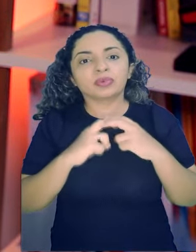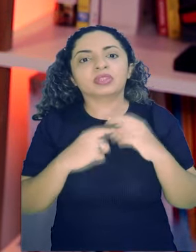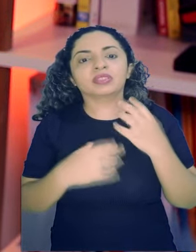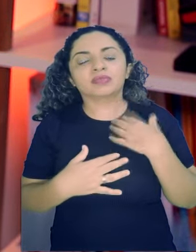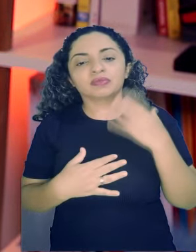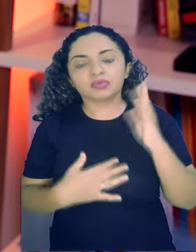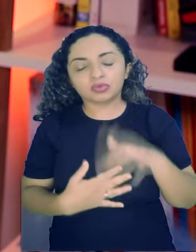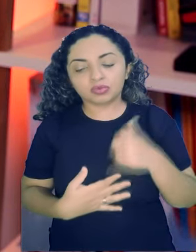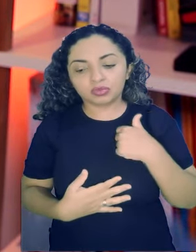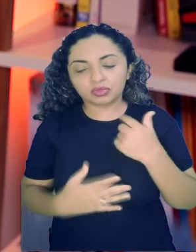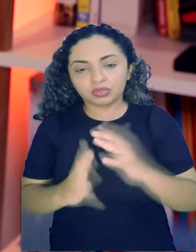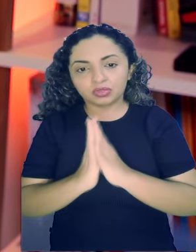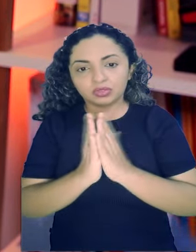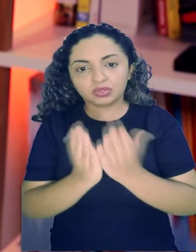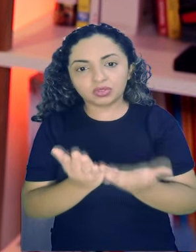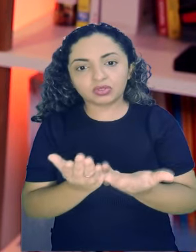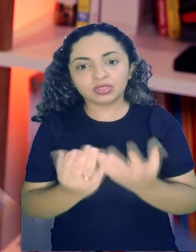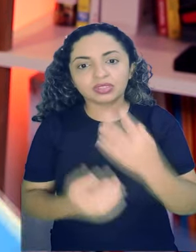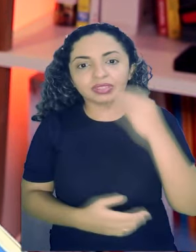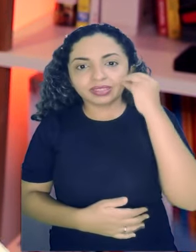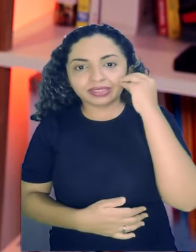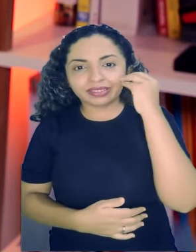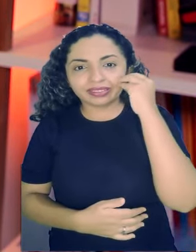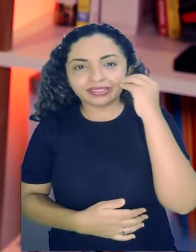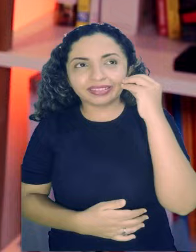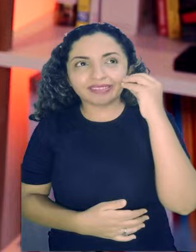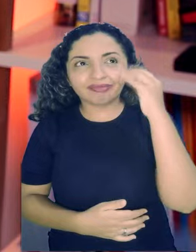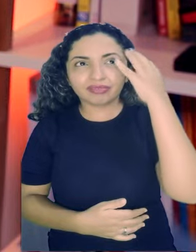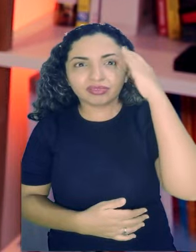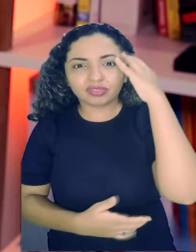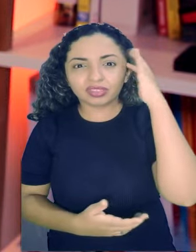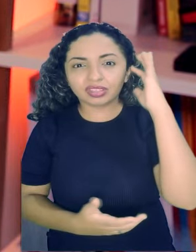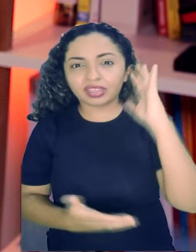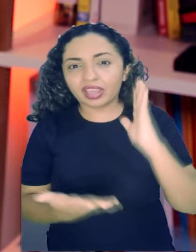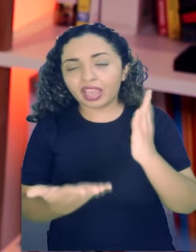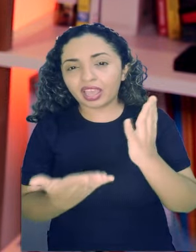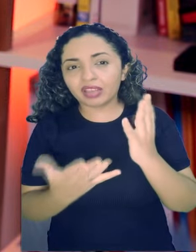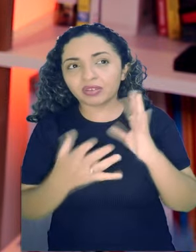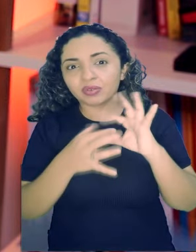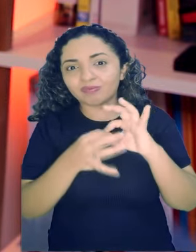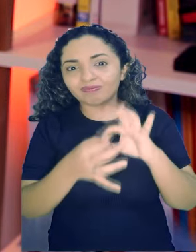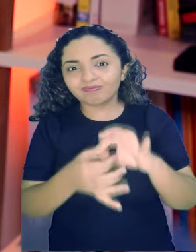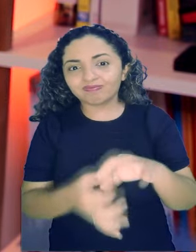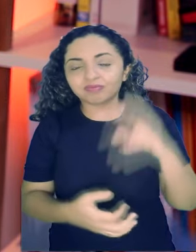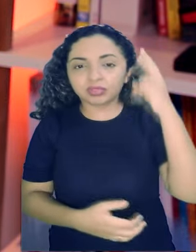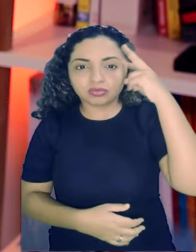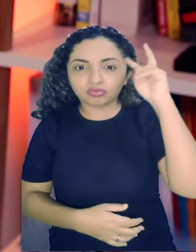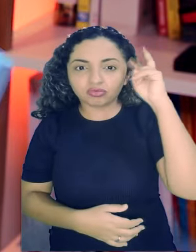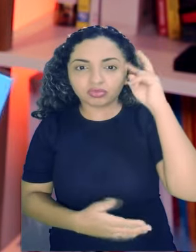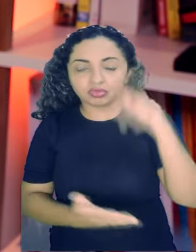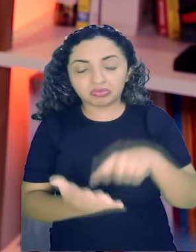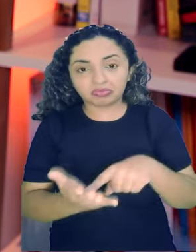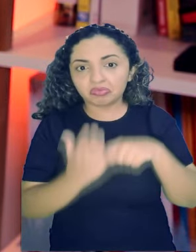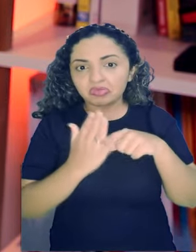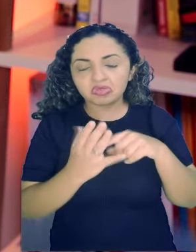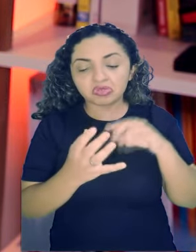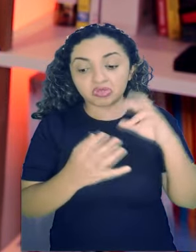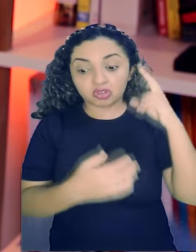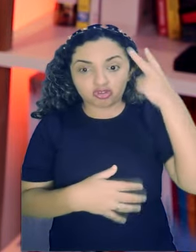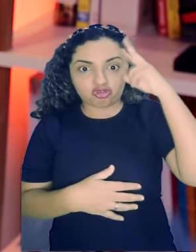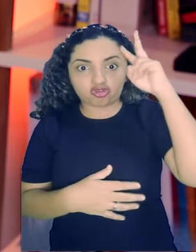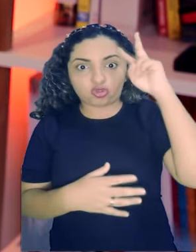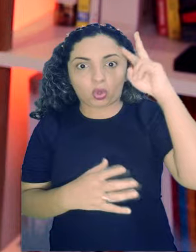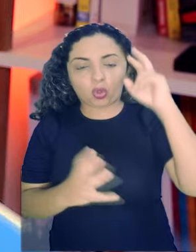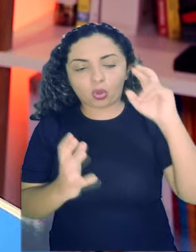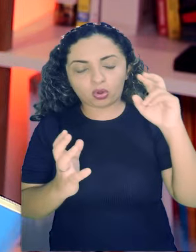esse livro, sabe? Eu queria tentar entender um pouco mais sobre o contexto histórico. Ele não apresenta tanto contexto